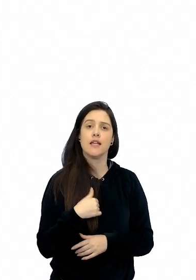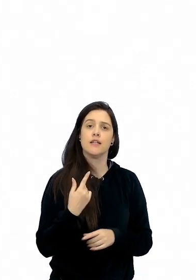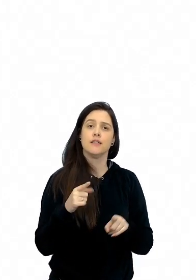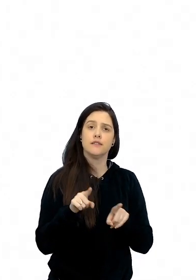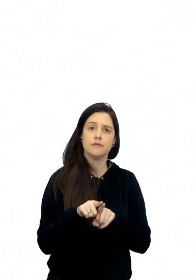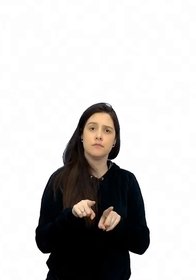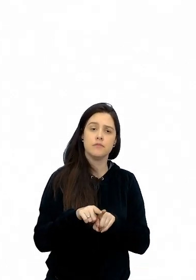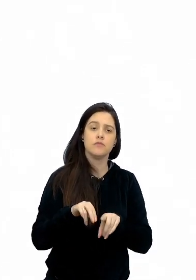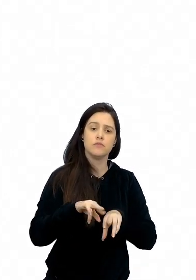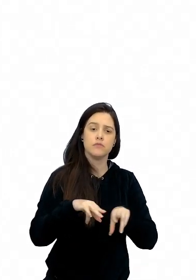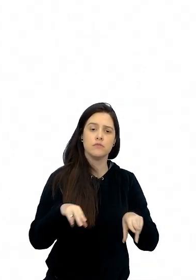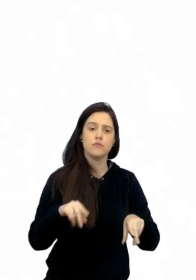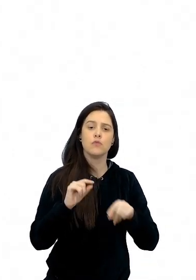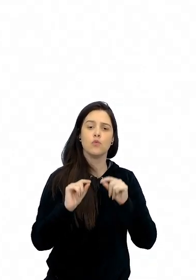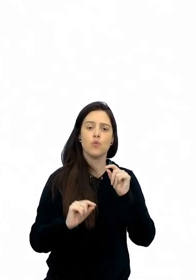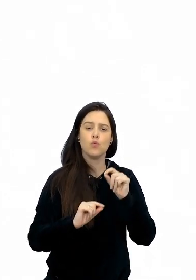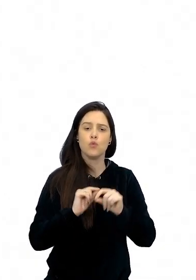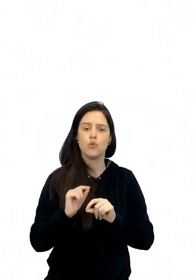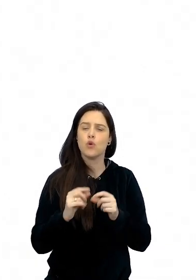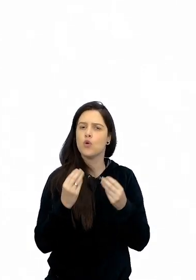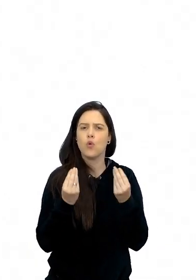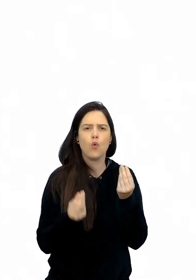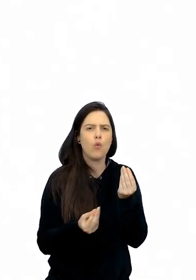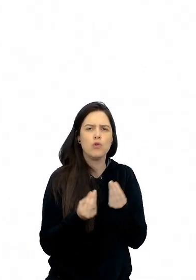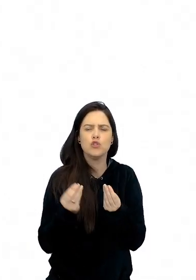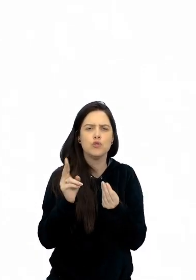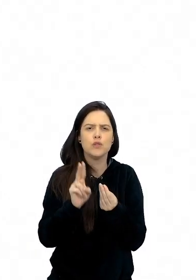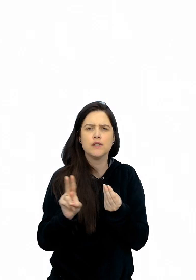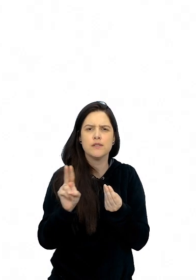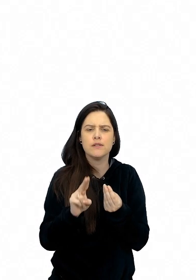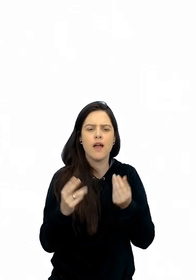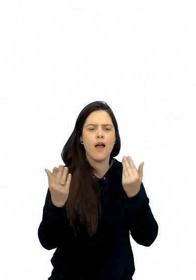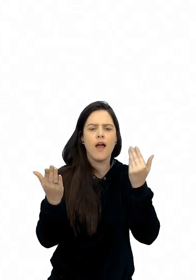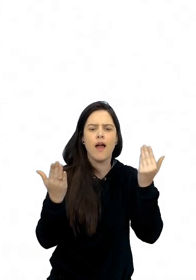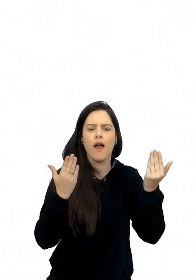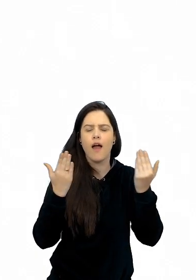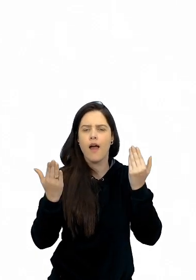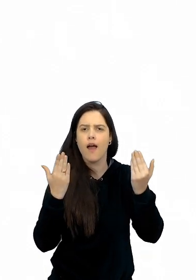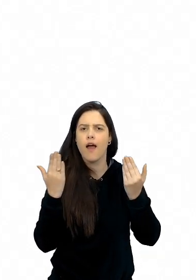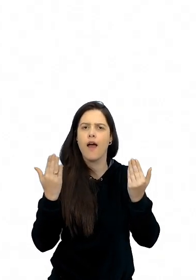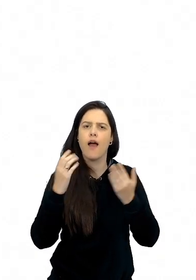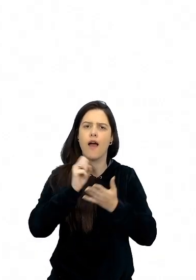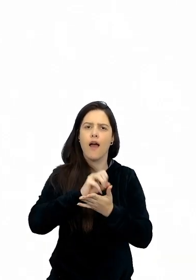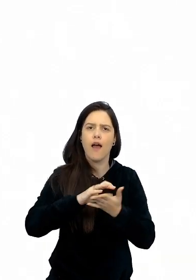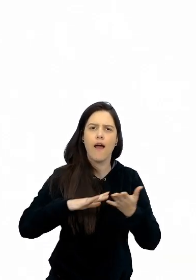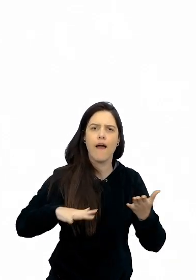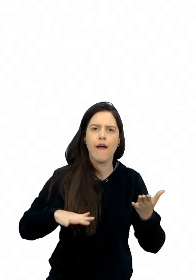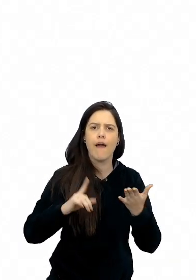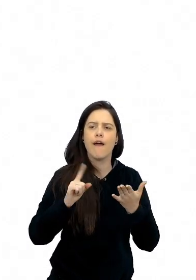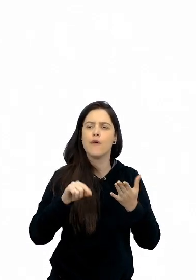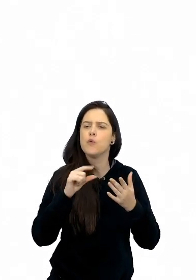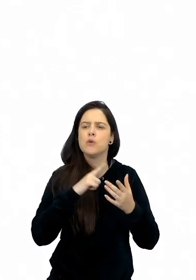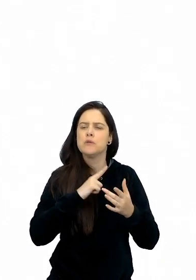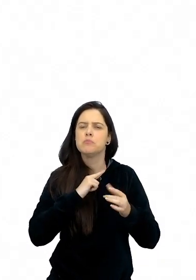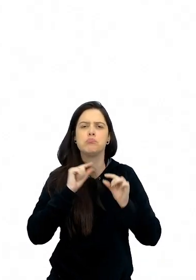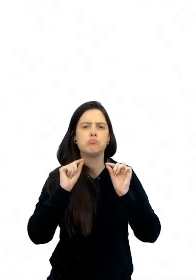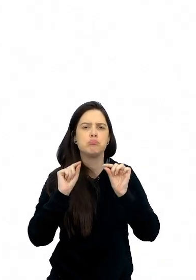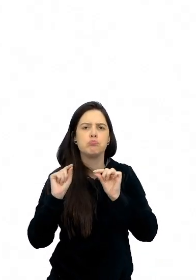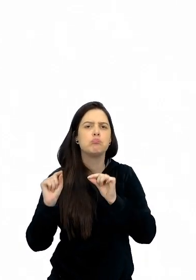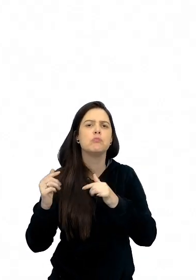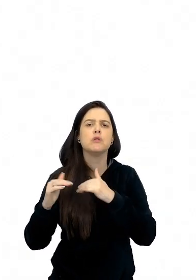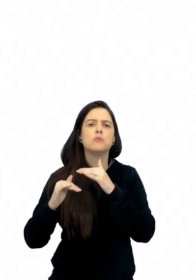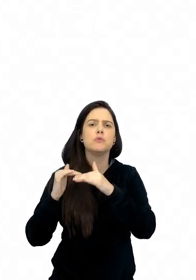processo cognitivo que é reconhecer, como que a gente analisa as nossas atividades que contemplam esse